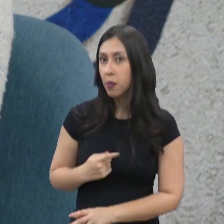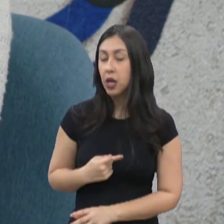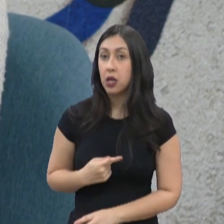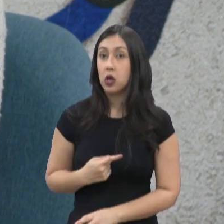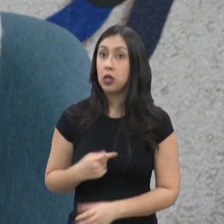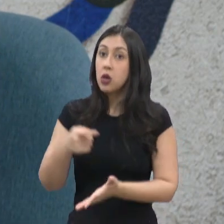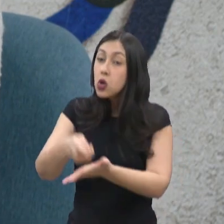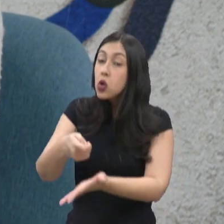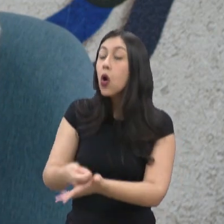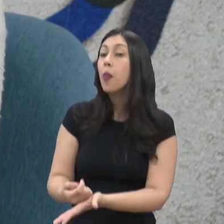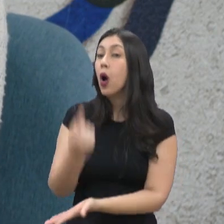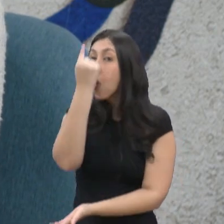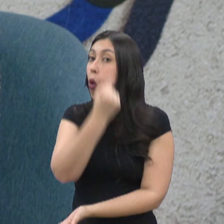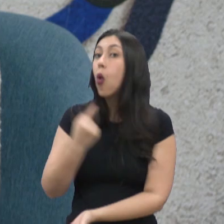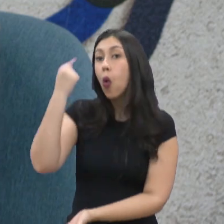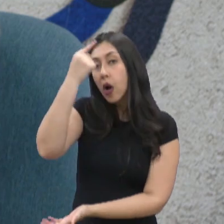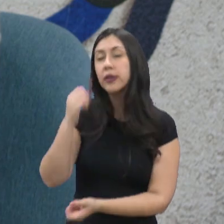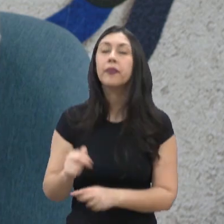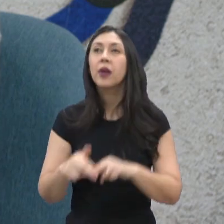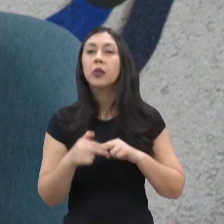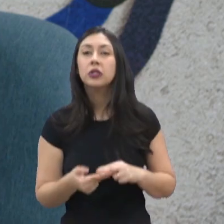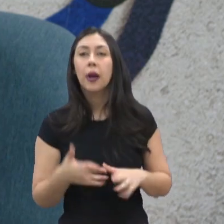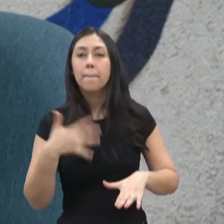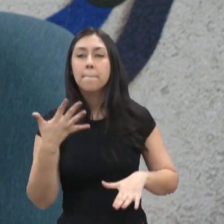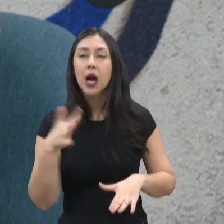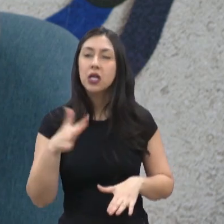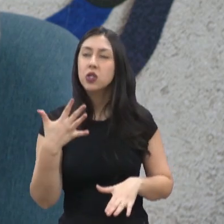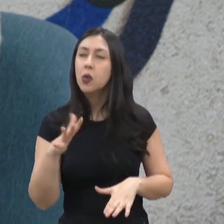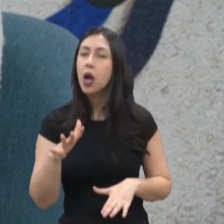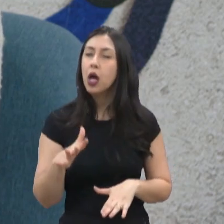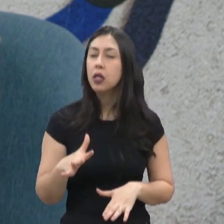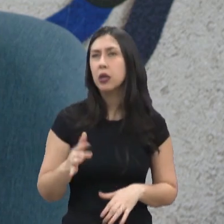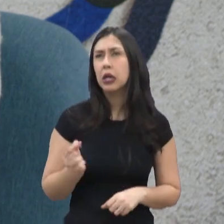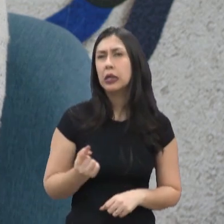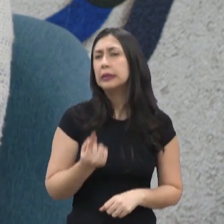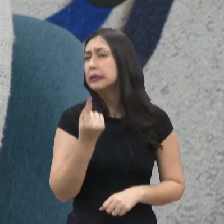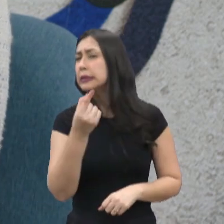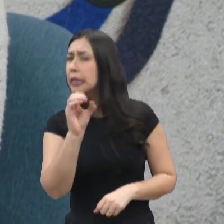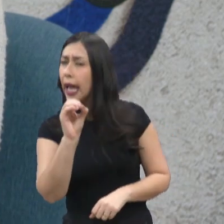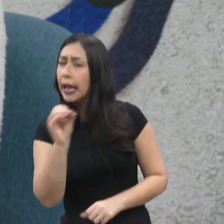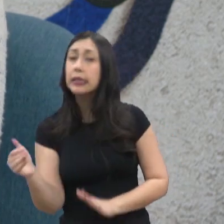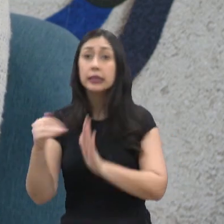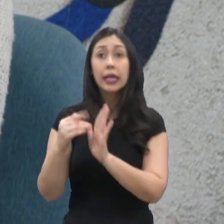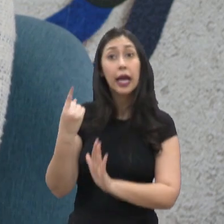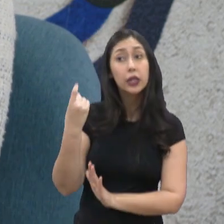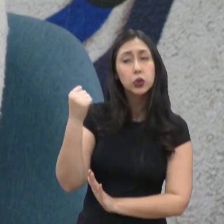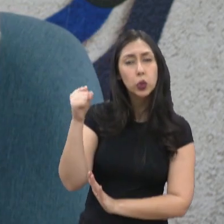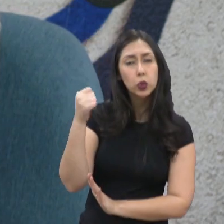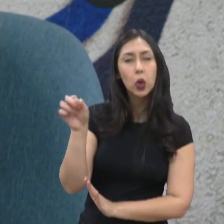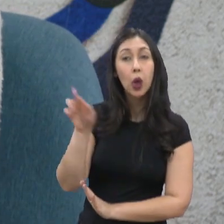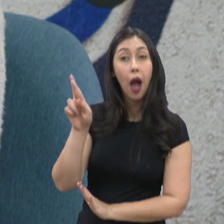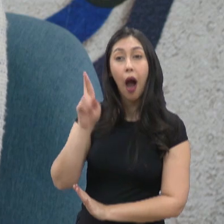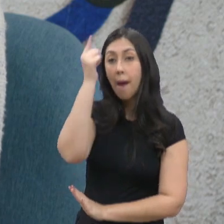dentro das academias, a gente vê aí uma média de 10 até 15, 18 reais para a sala de musculação. A gente vê aí quem